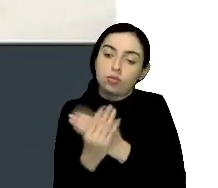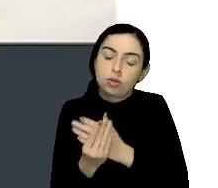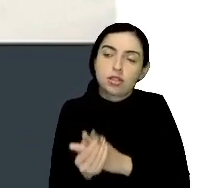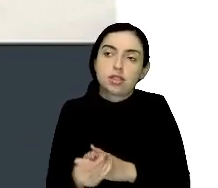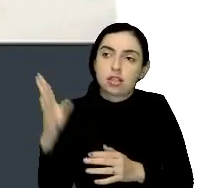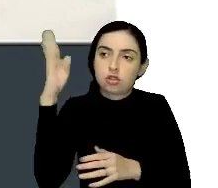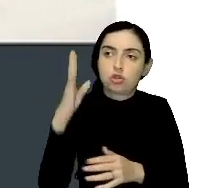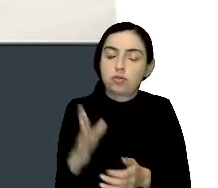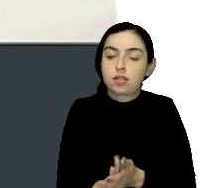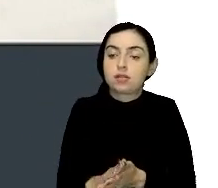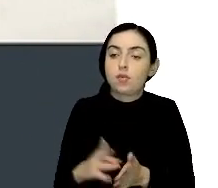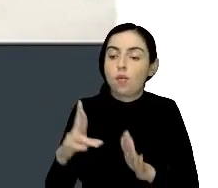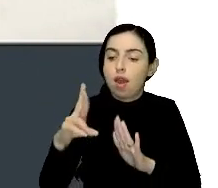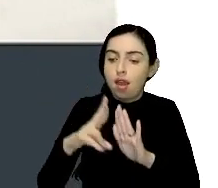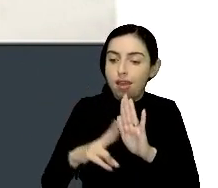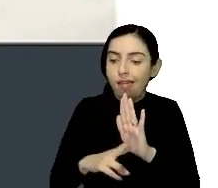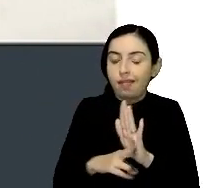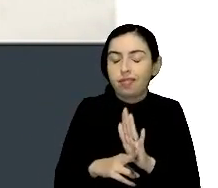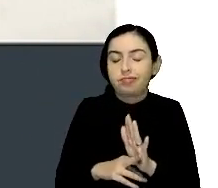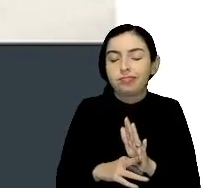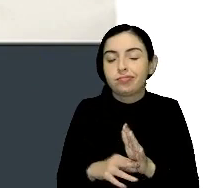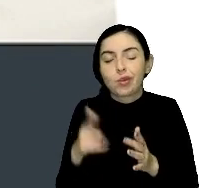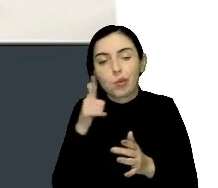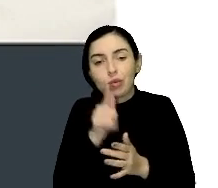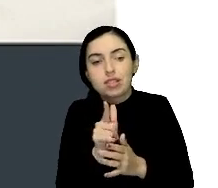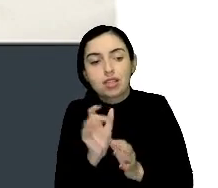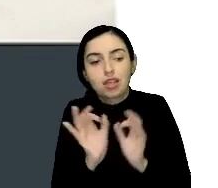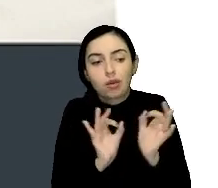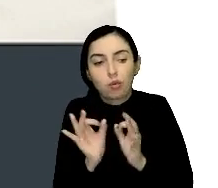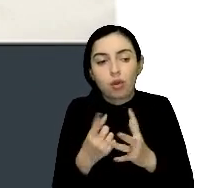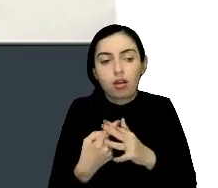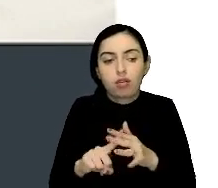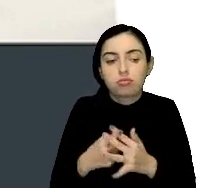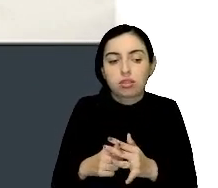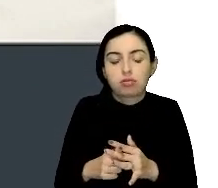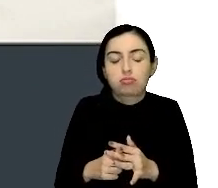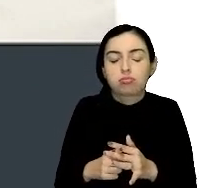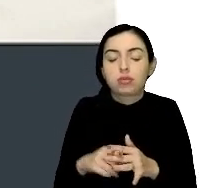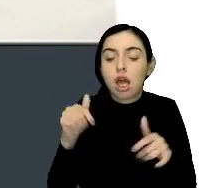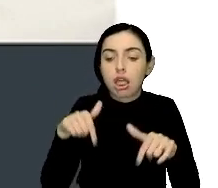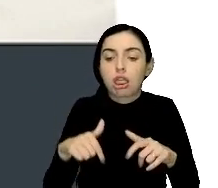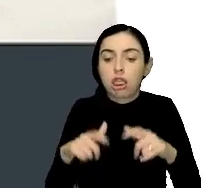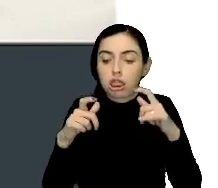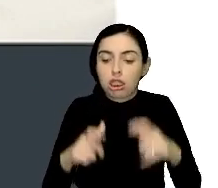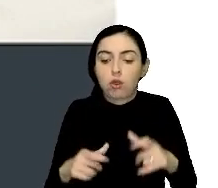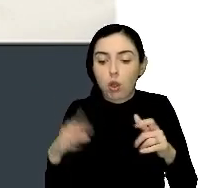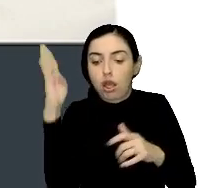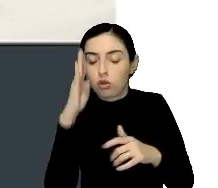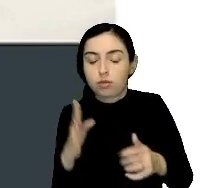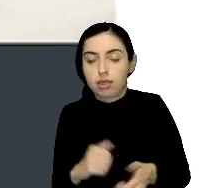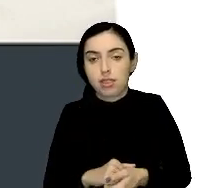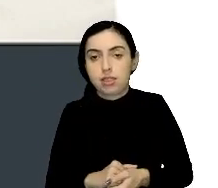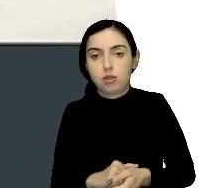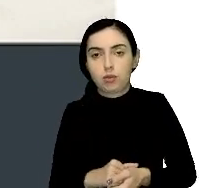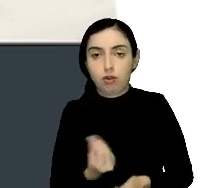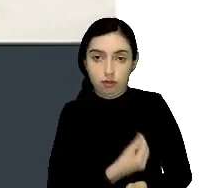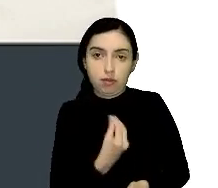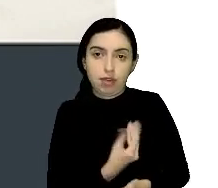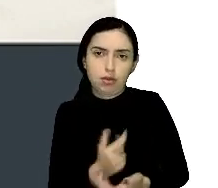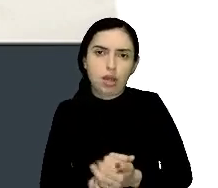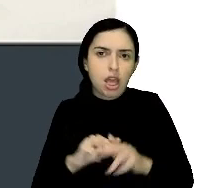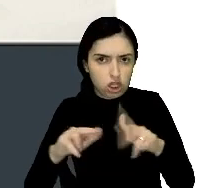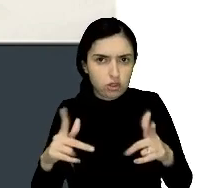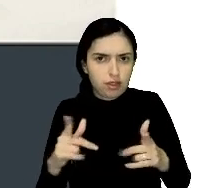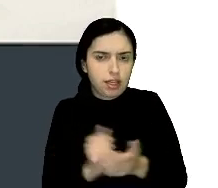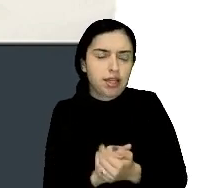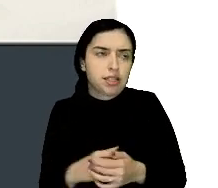é conseguir regularizar a situação migratória estando no Brasil. Então, uma diferença importante da nova